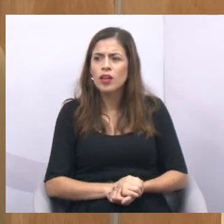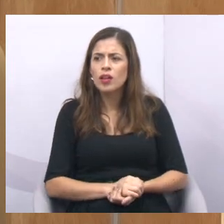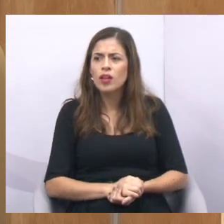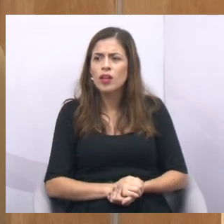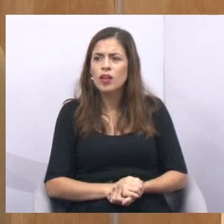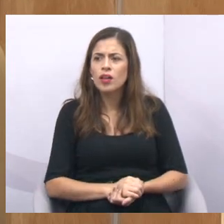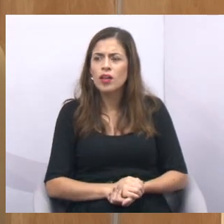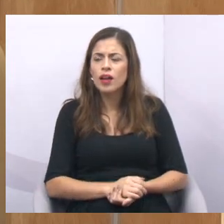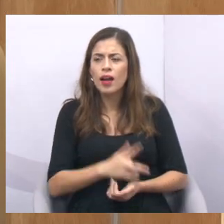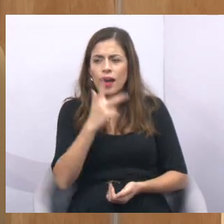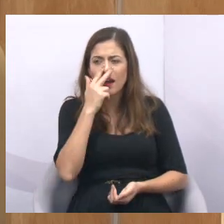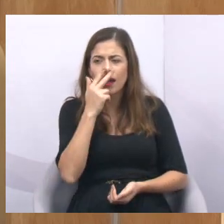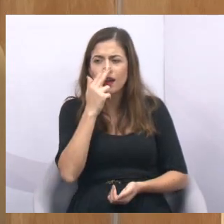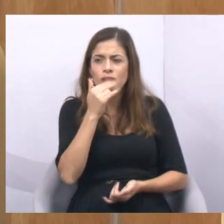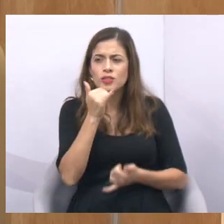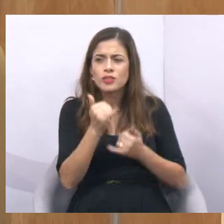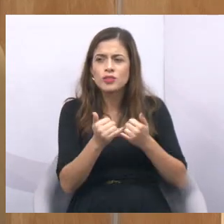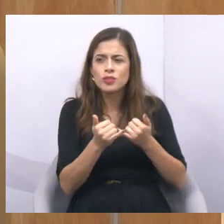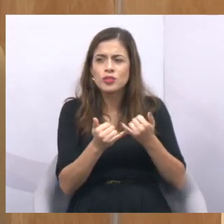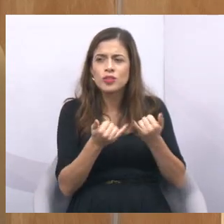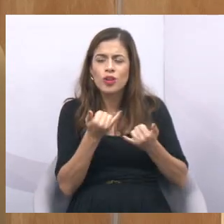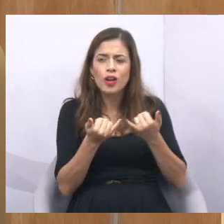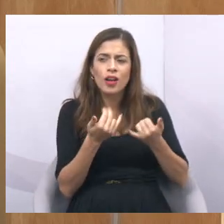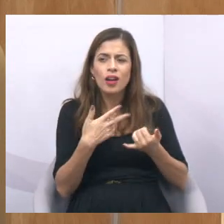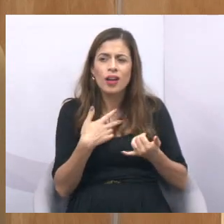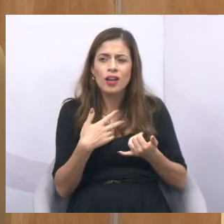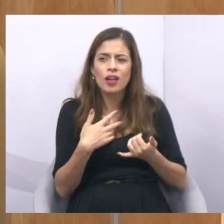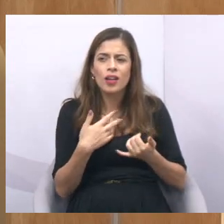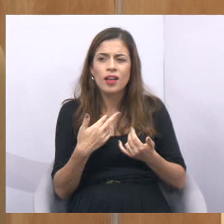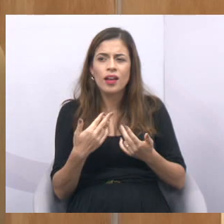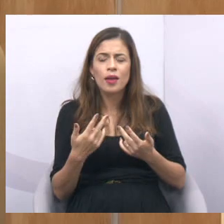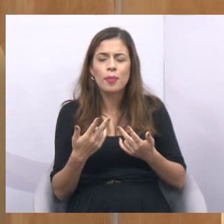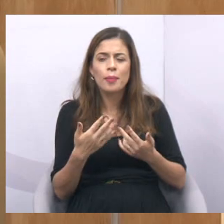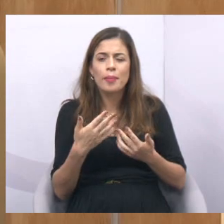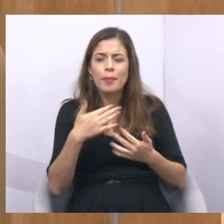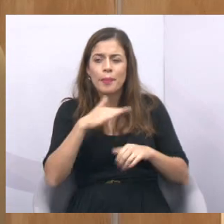jogando, eu tenha mais de corintiano que de palmeirense.